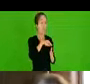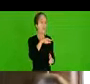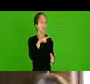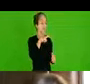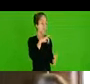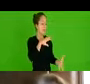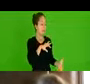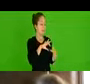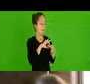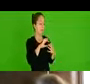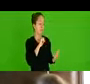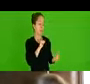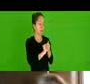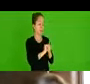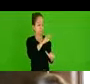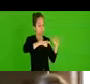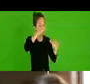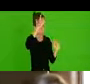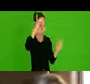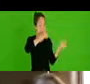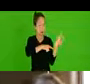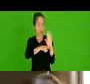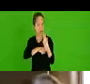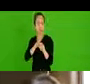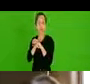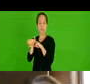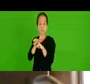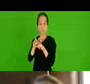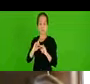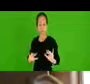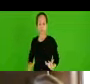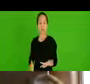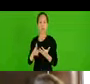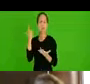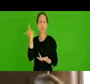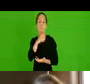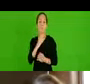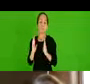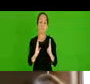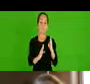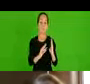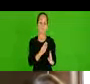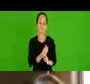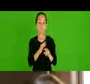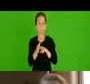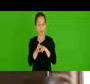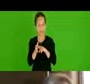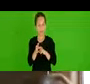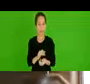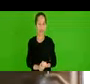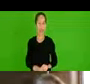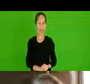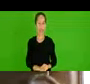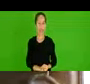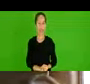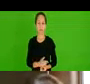da pesquisa que vão dar vida àquele processo de pesquisa. Seja ele um